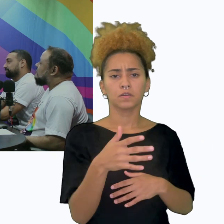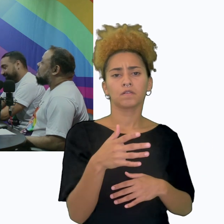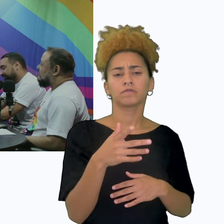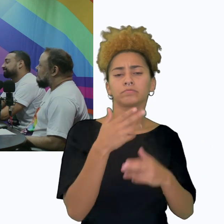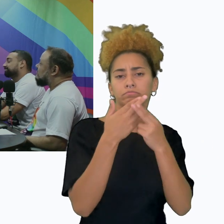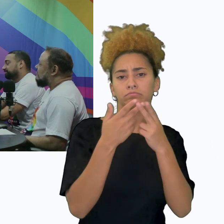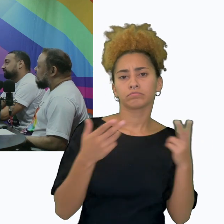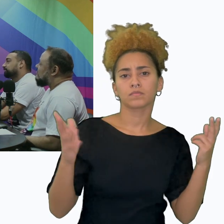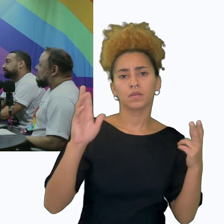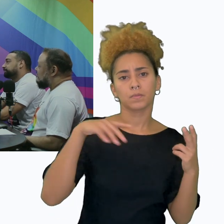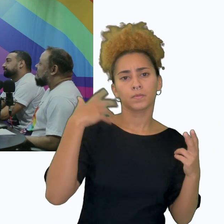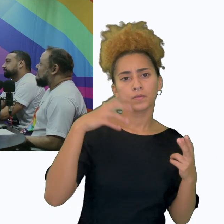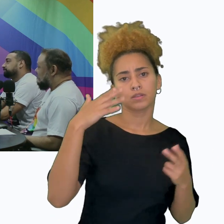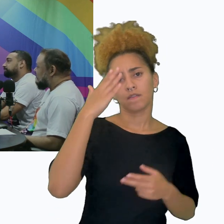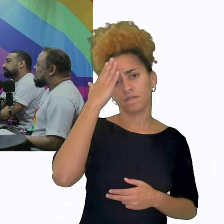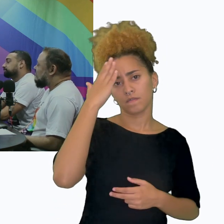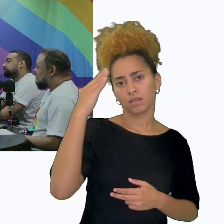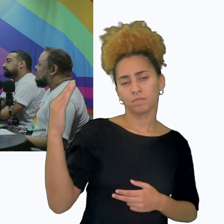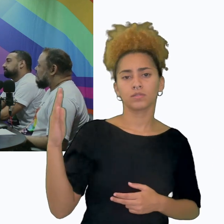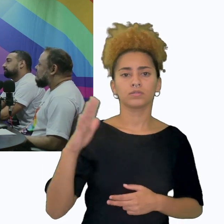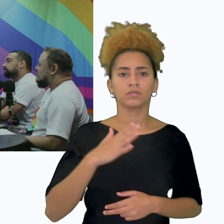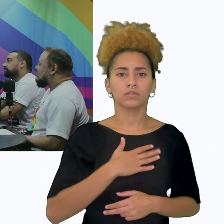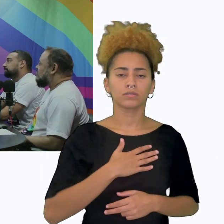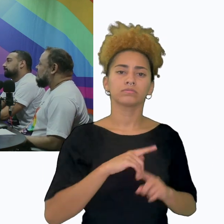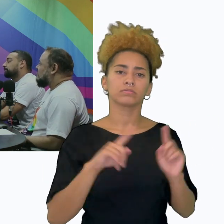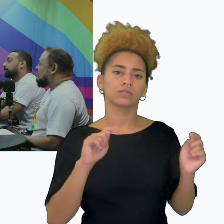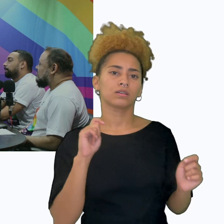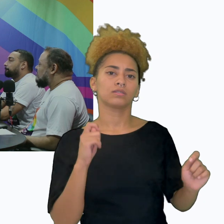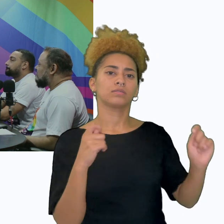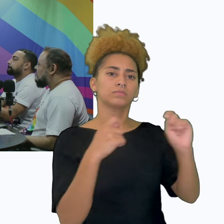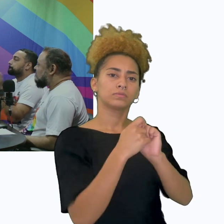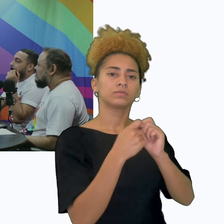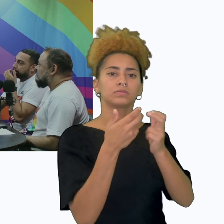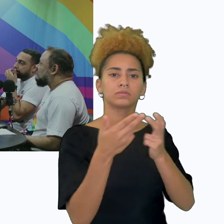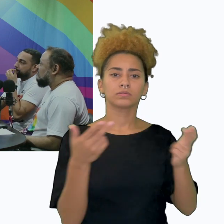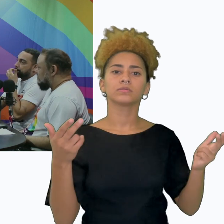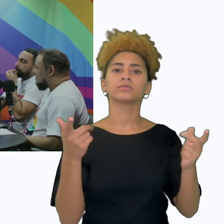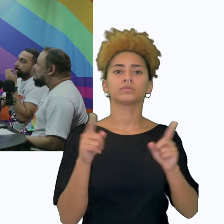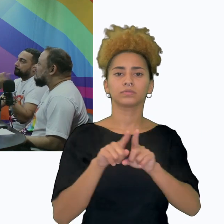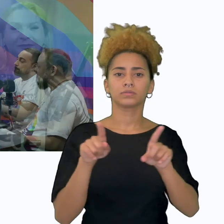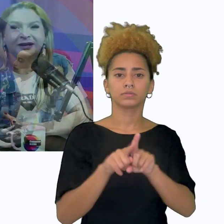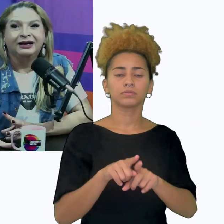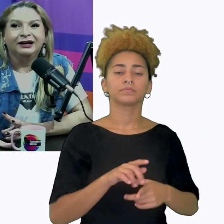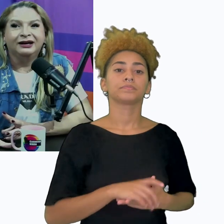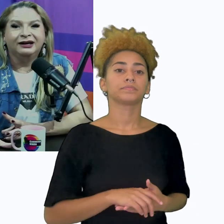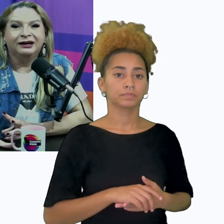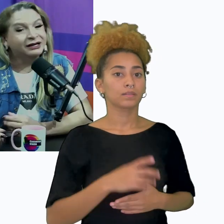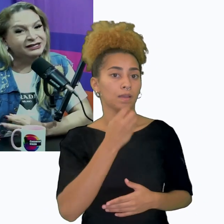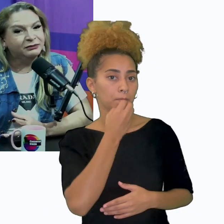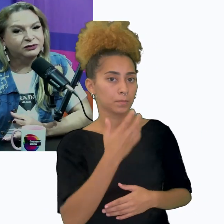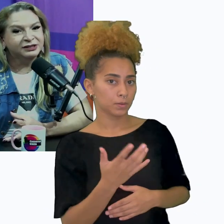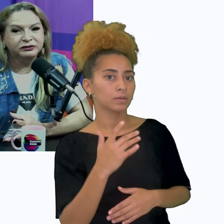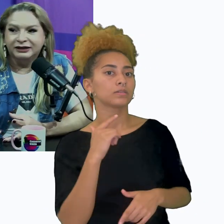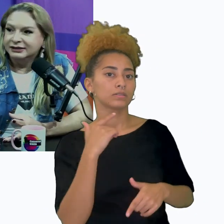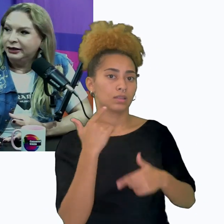versões, grandes músicas, conhecidíssimas, mas em novas versões, em novas roupagens.